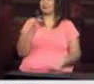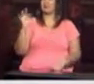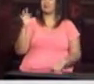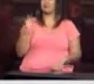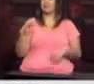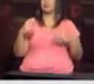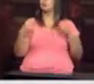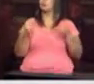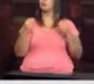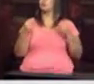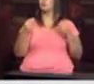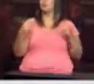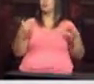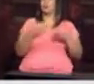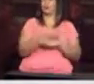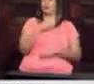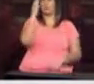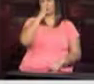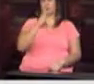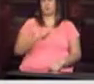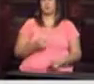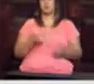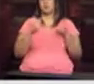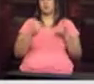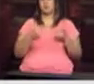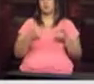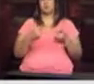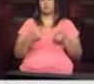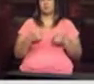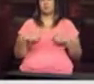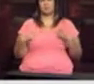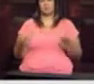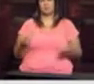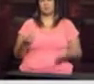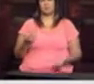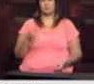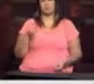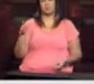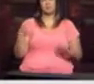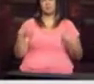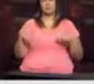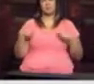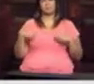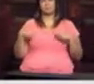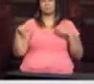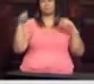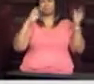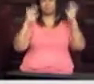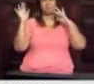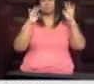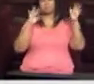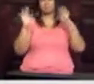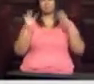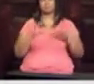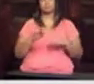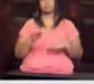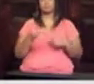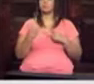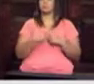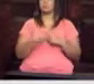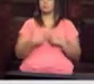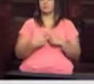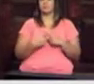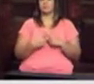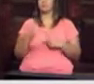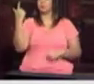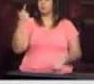armas entram no Brasil. Então, é realmente chamar a reflexão, de novo,